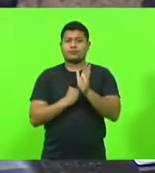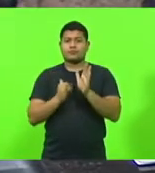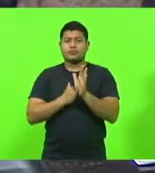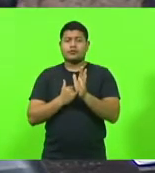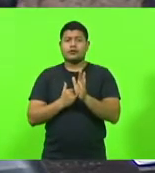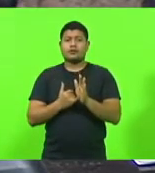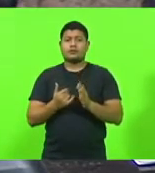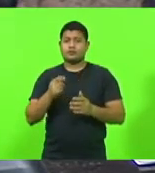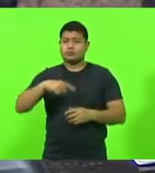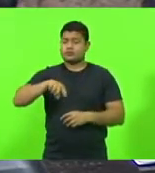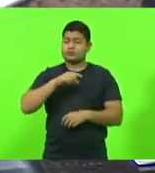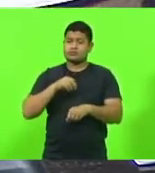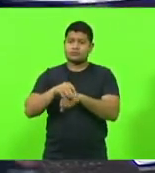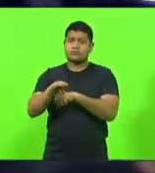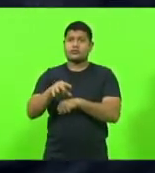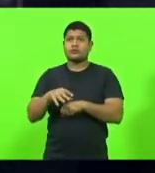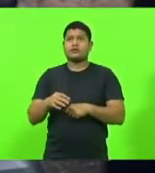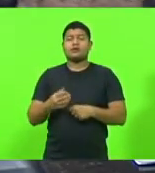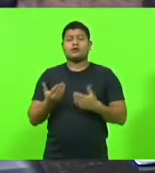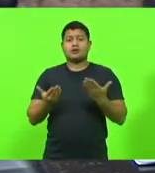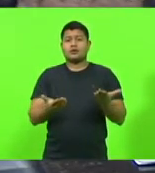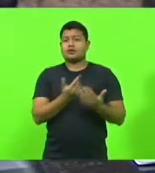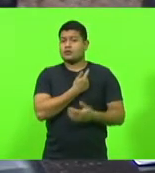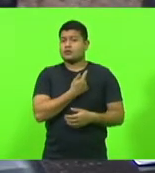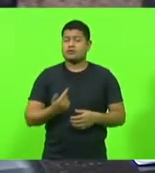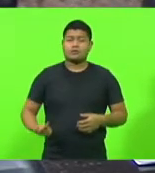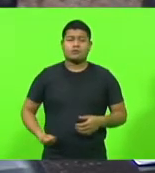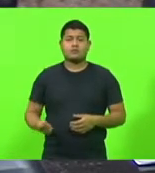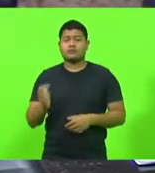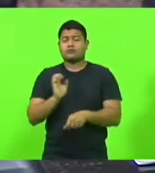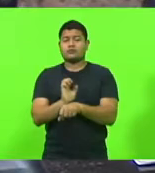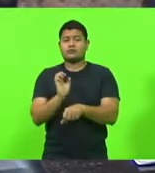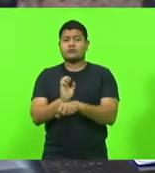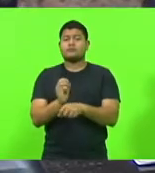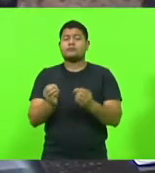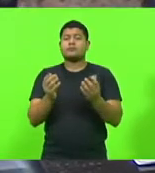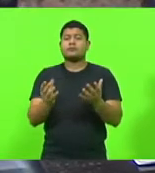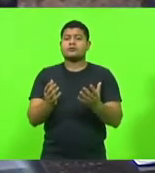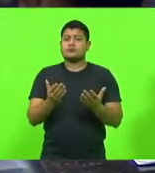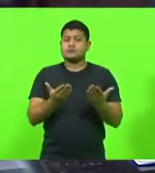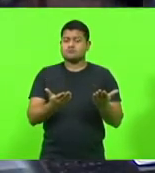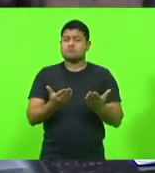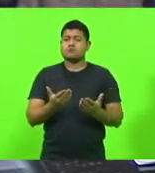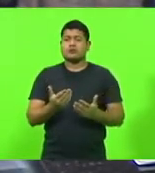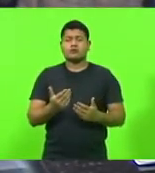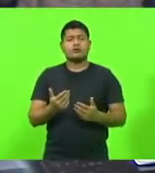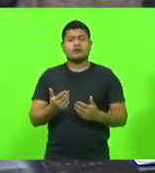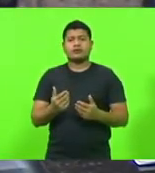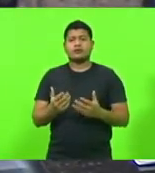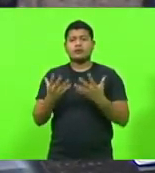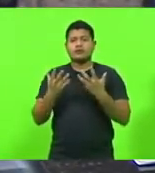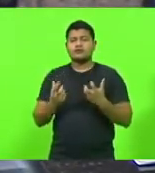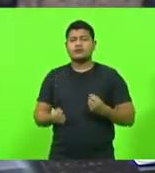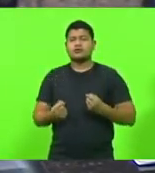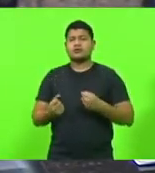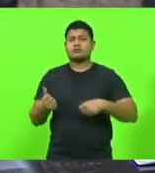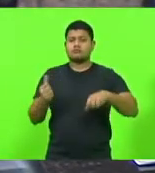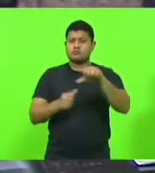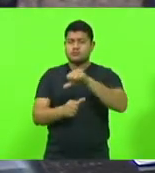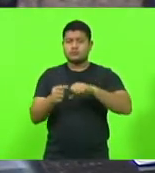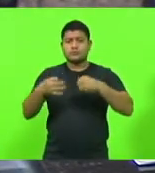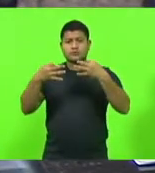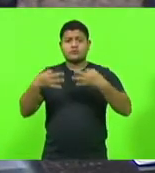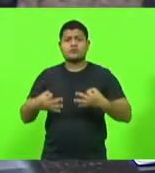uma sugestão que a gente vai fazer ao governo do Estado, para que ele possa moralizar essa forma de fazer